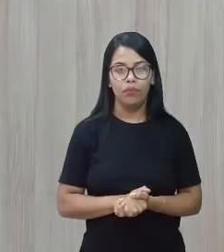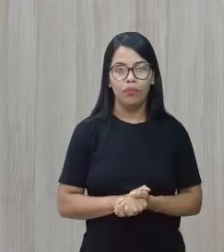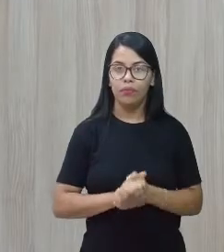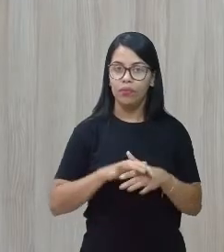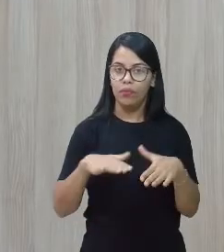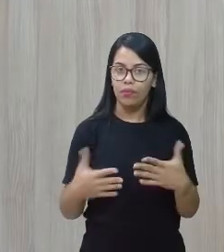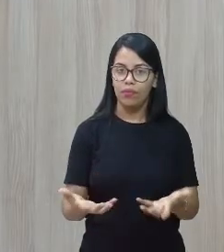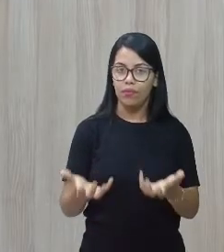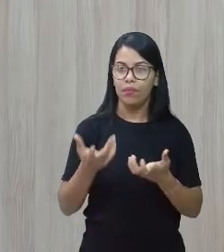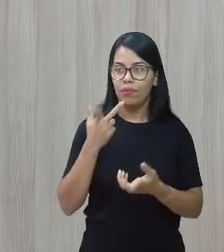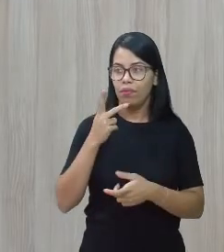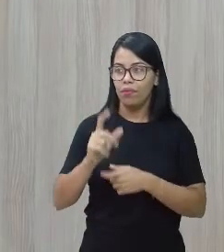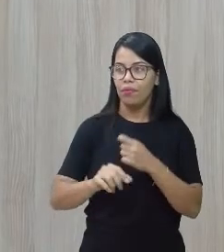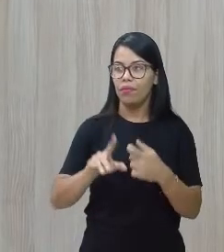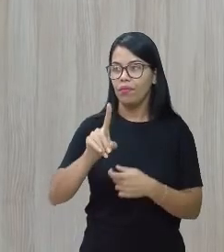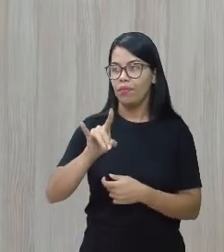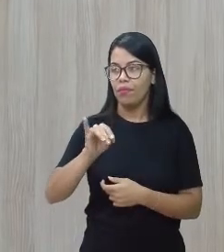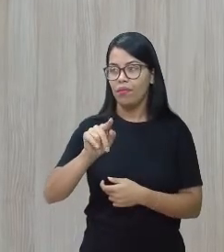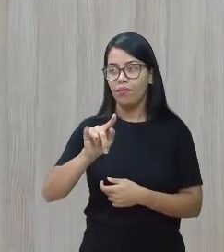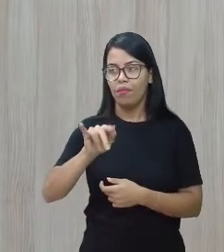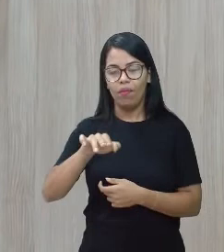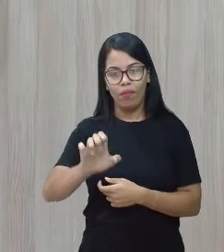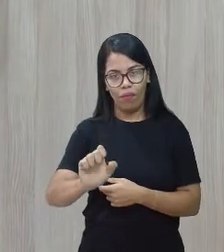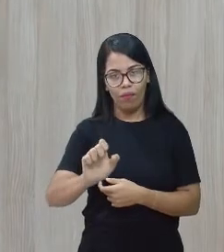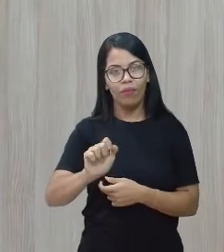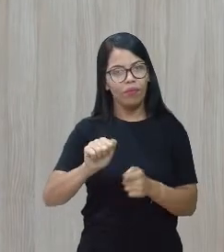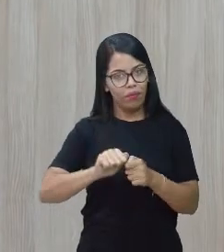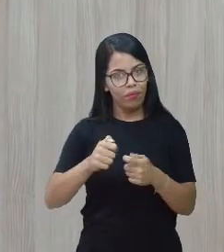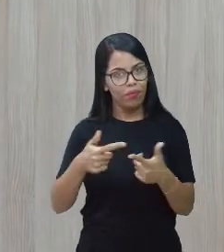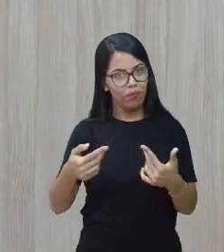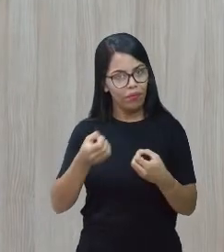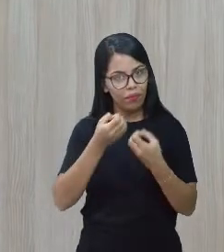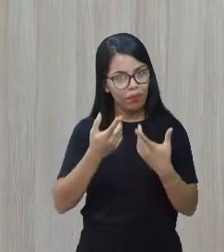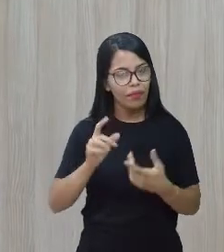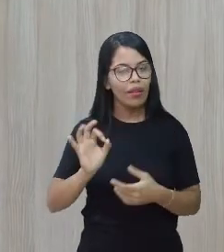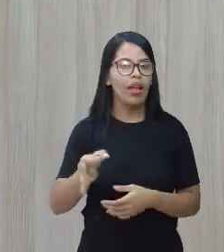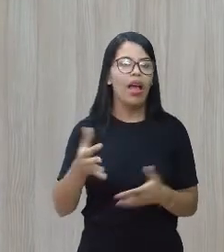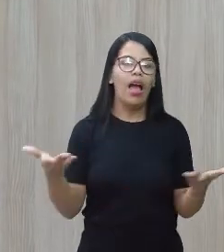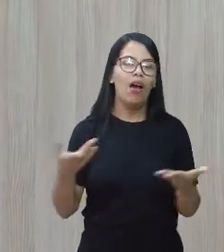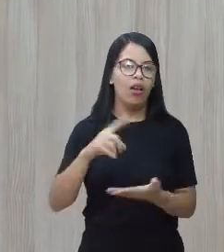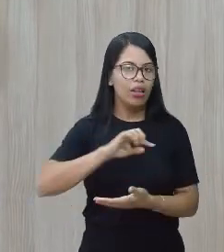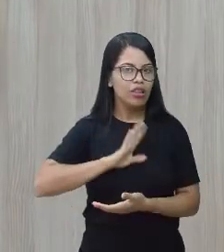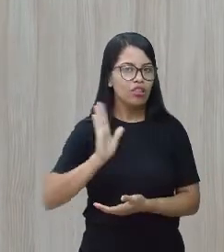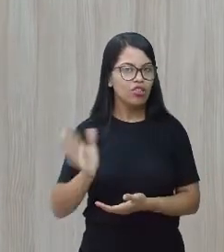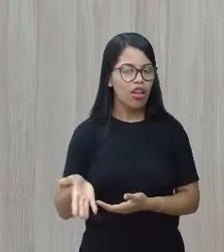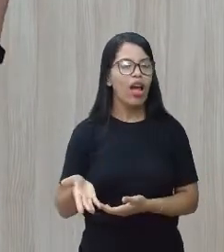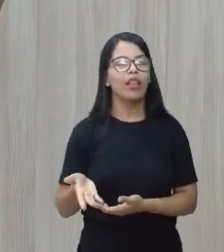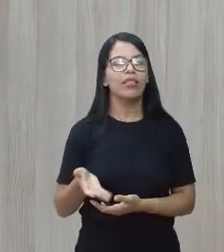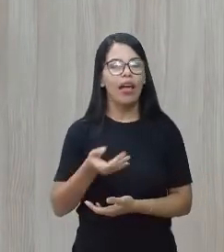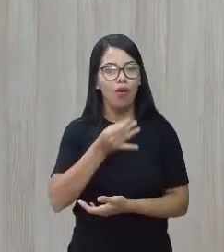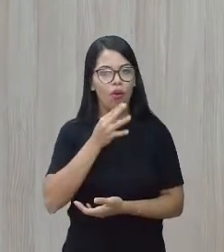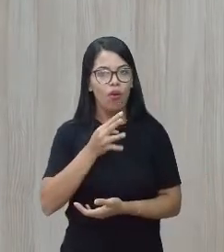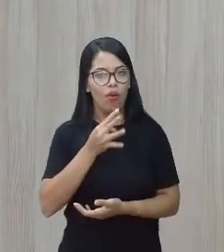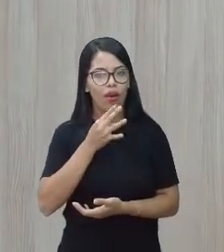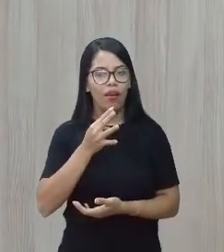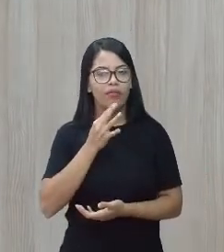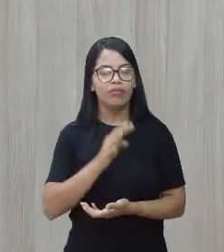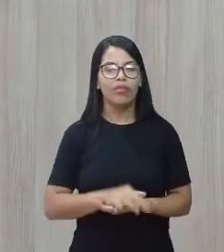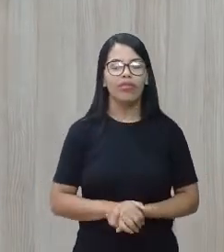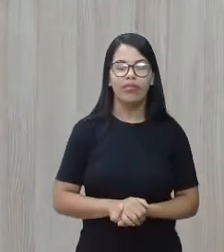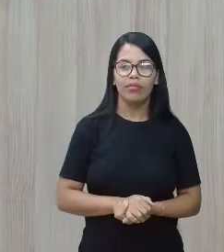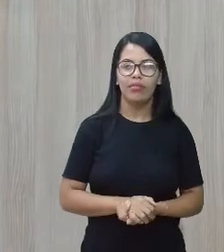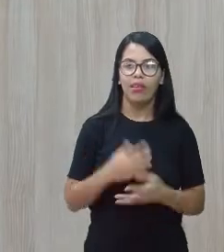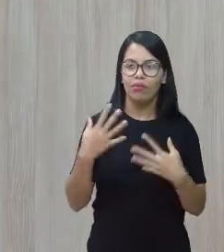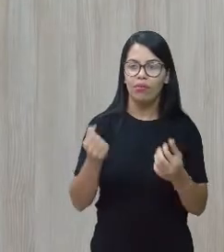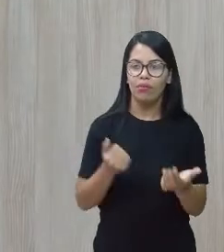Quer dizer que Diógenes tira a brava, é? Então. Tá bom, agora a gente já tá conhecendo, né? Então vamos lá,